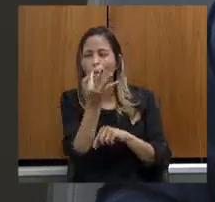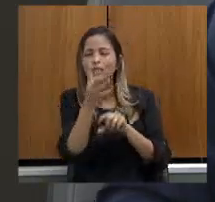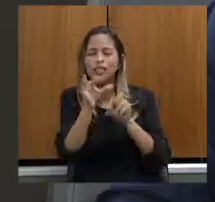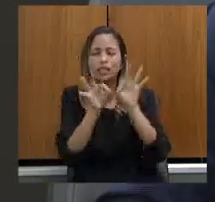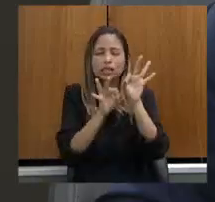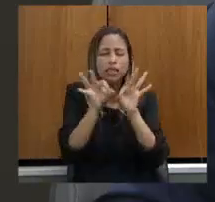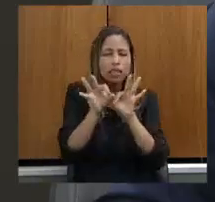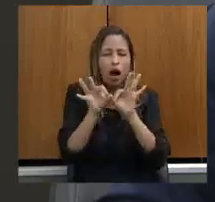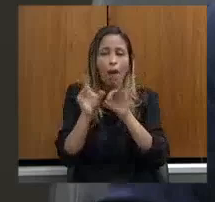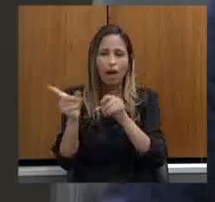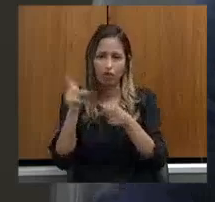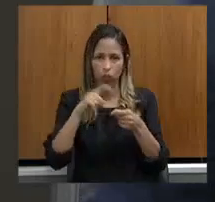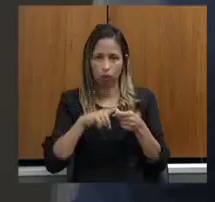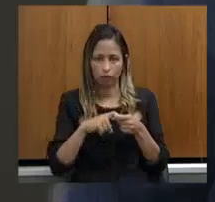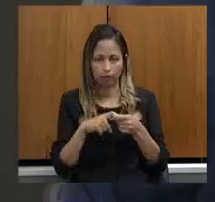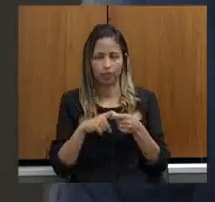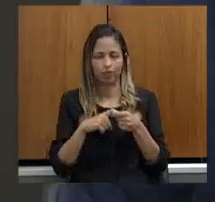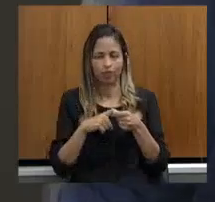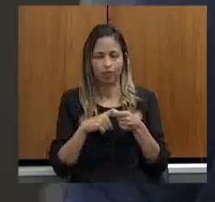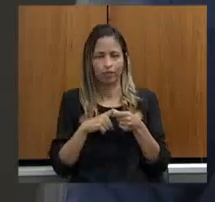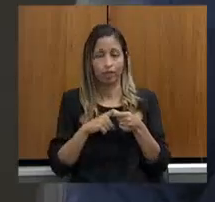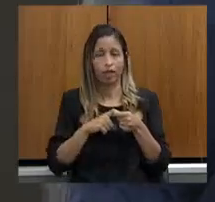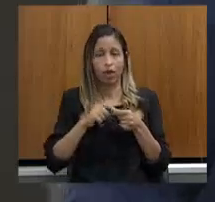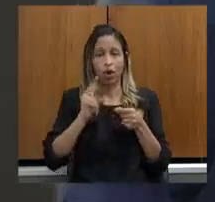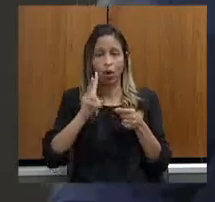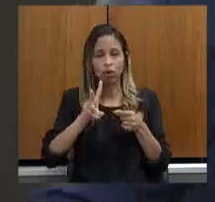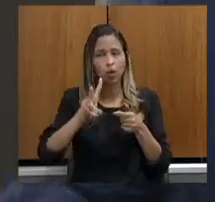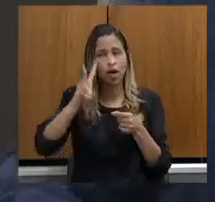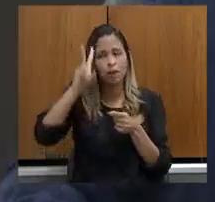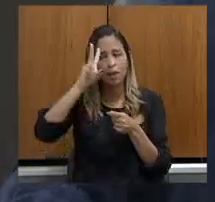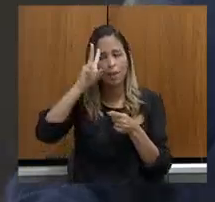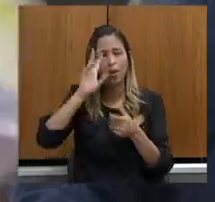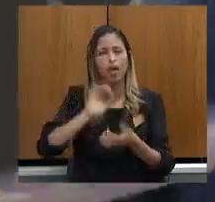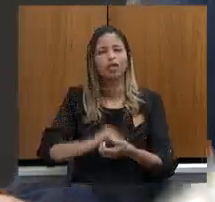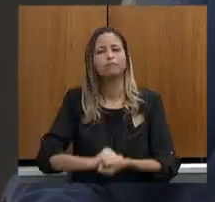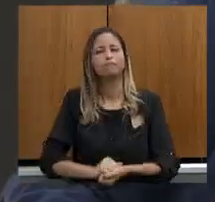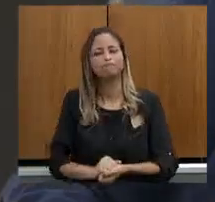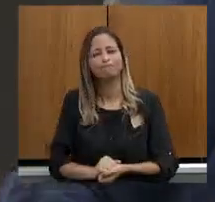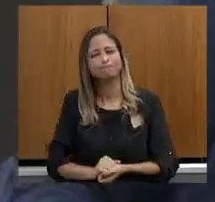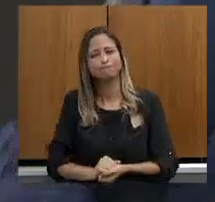mas a assembleia votou E aí continuando na minha memória